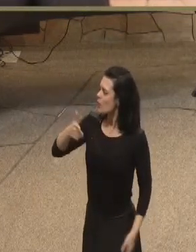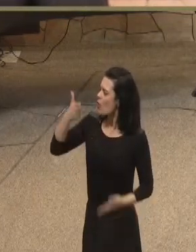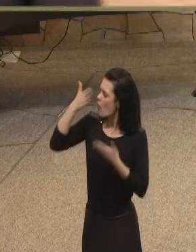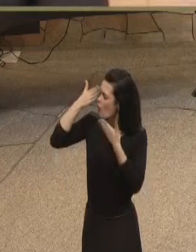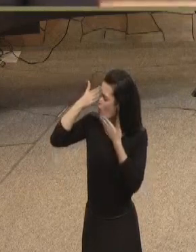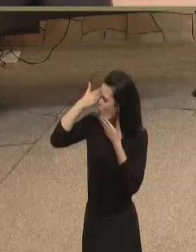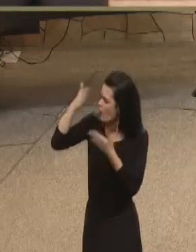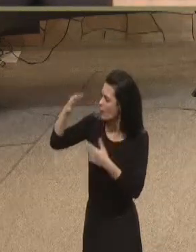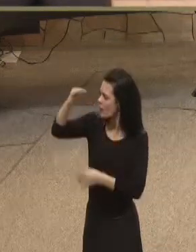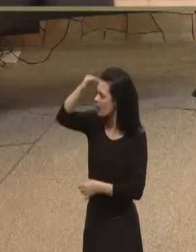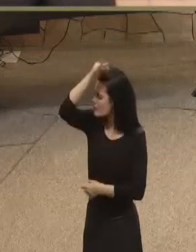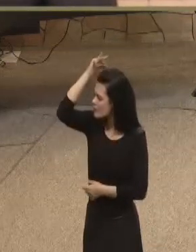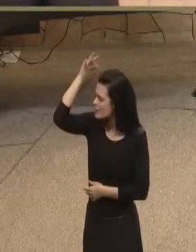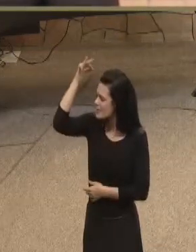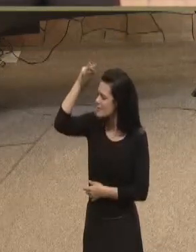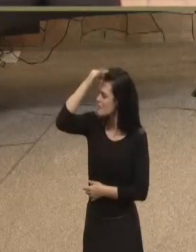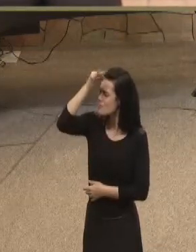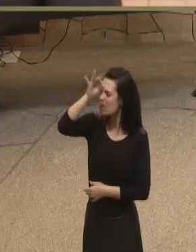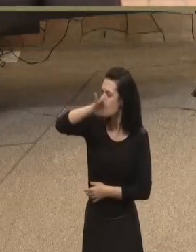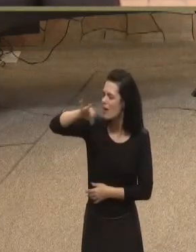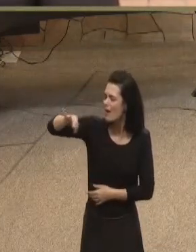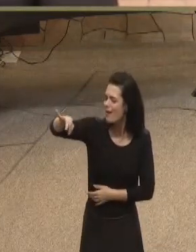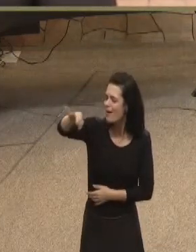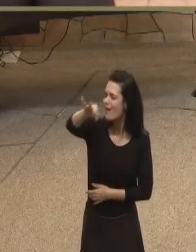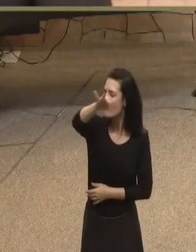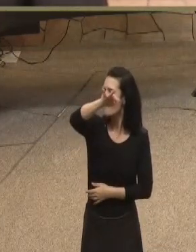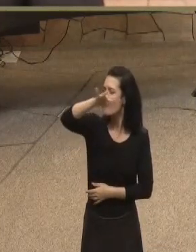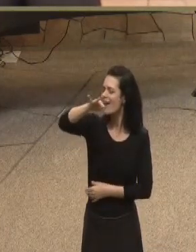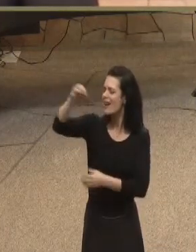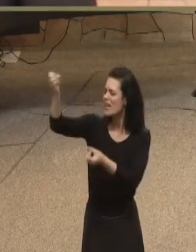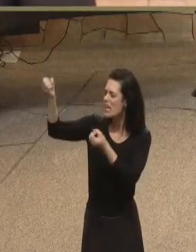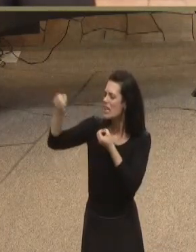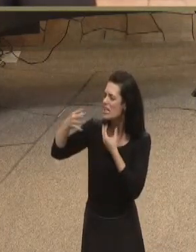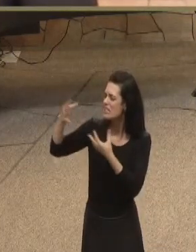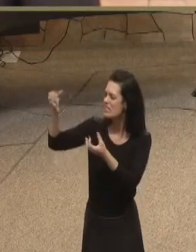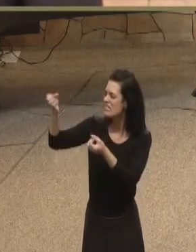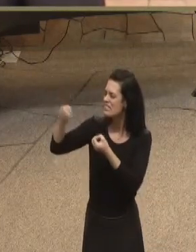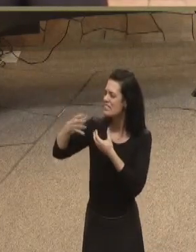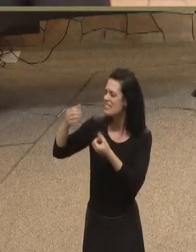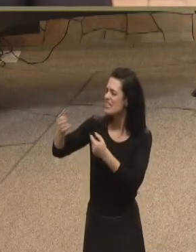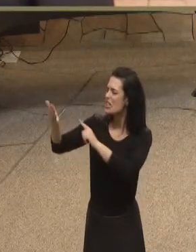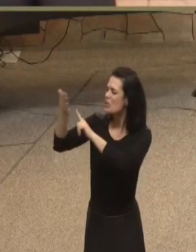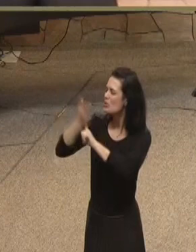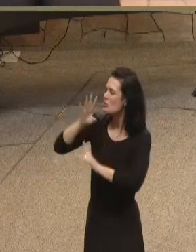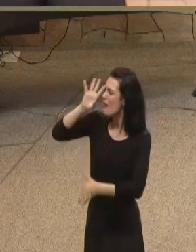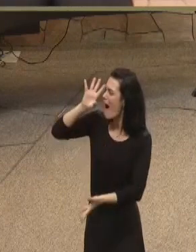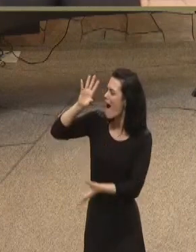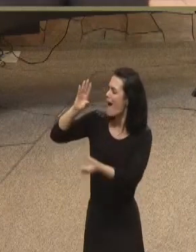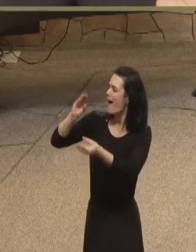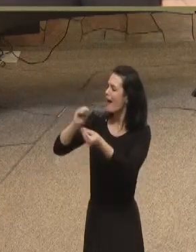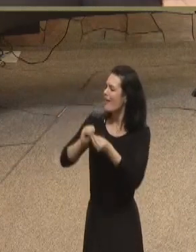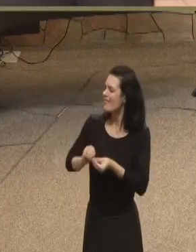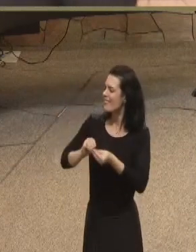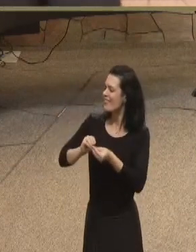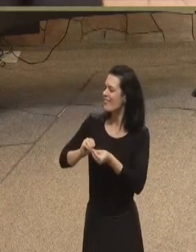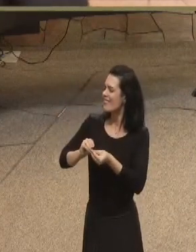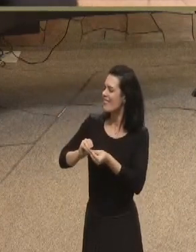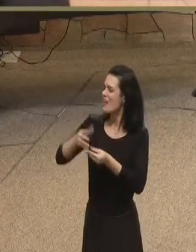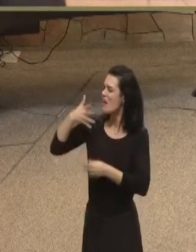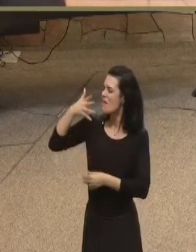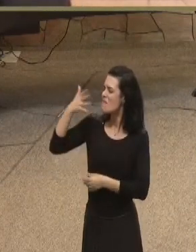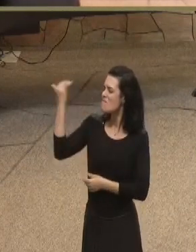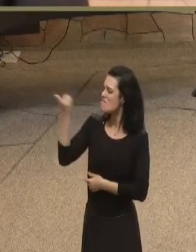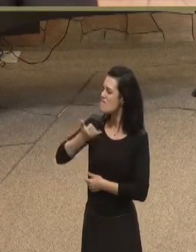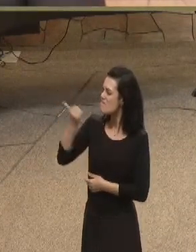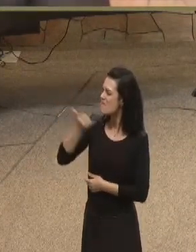Deus, pelo Teu Espírito Santo que nos ensina e que nos faz compreender a tua mensagem de amor, de